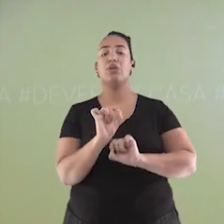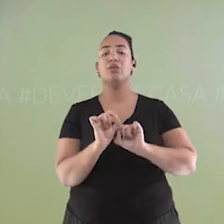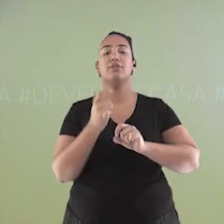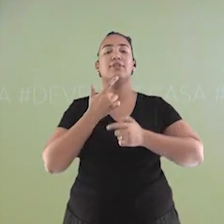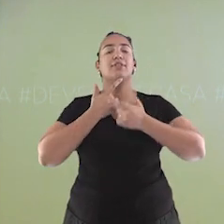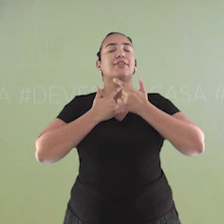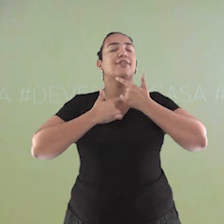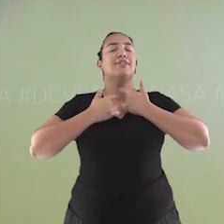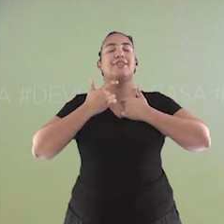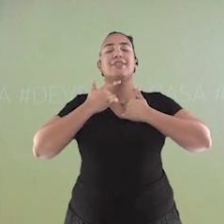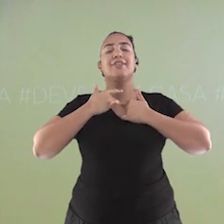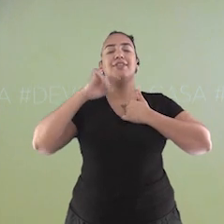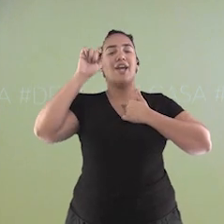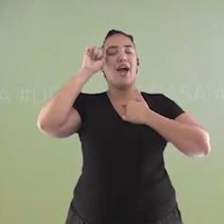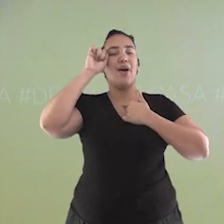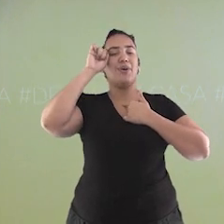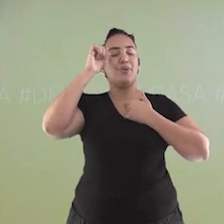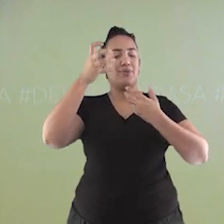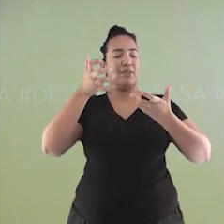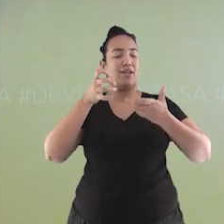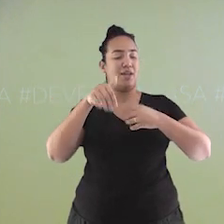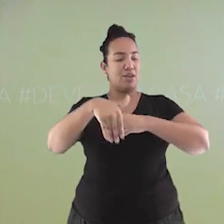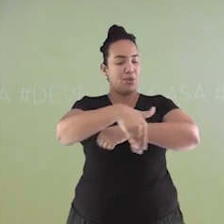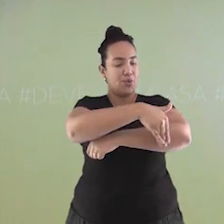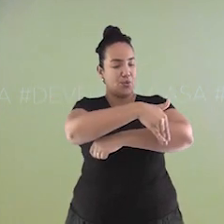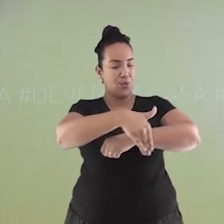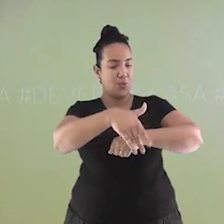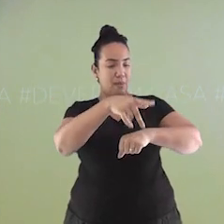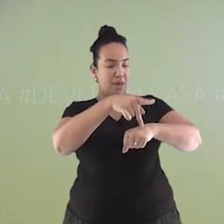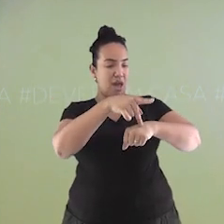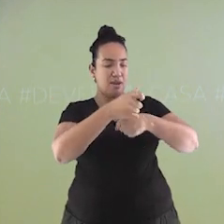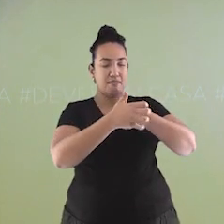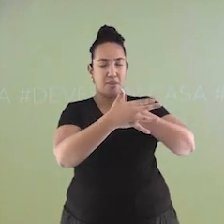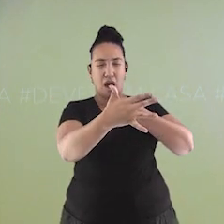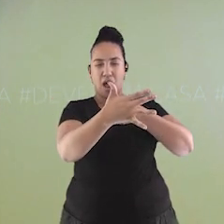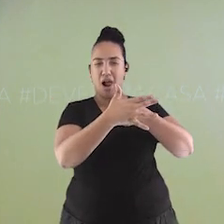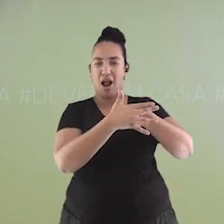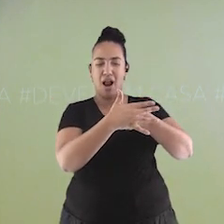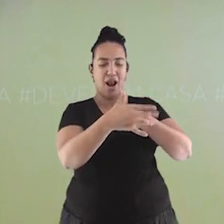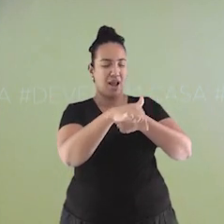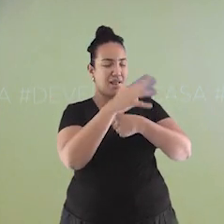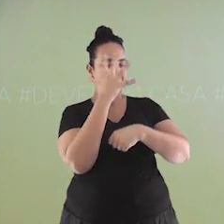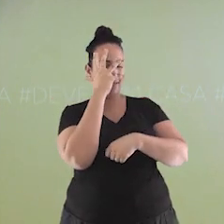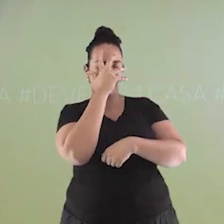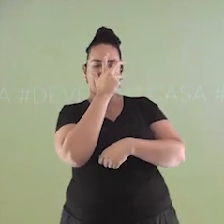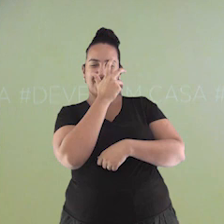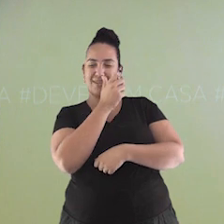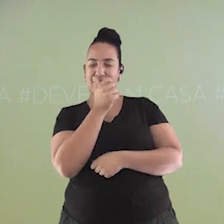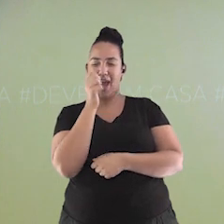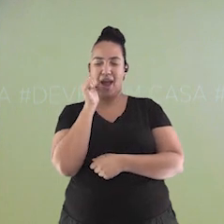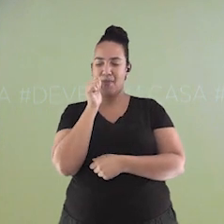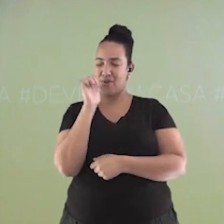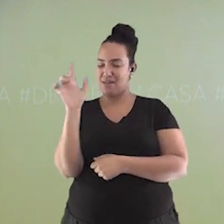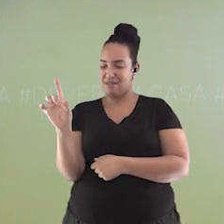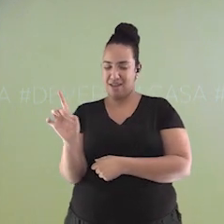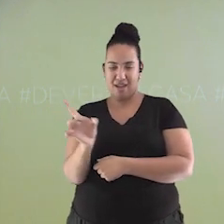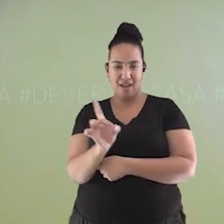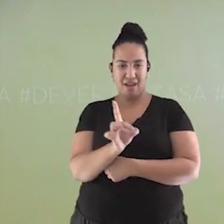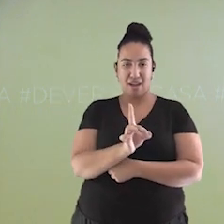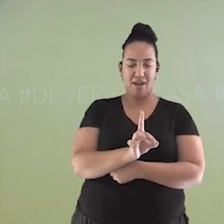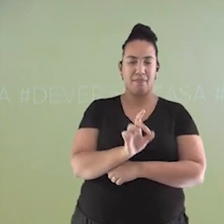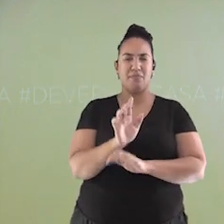o desejo do autor de enfeitar a rua para uma pessoa amada, se a rua fosse dele.